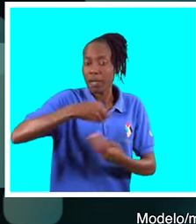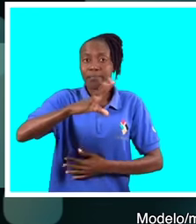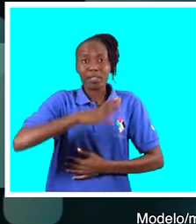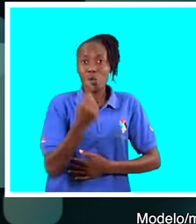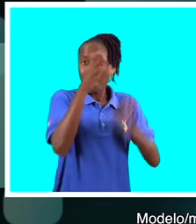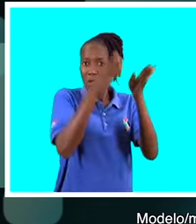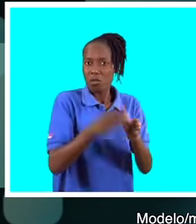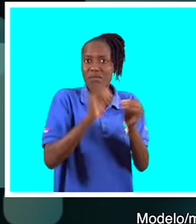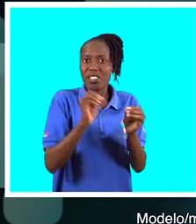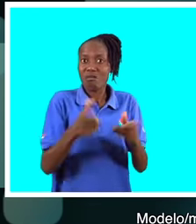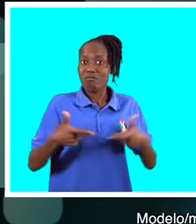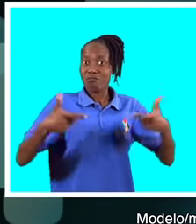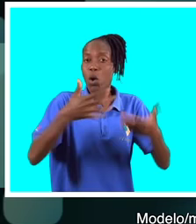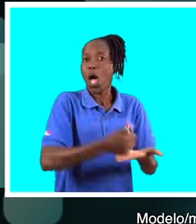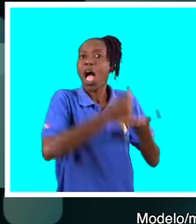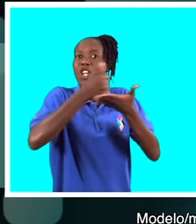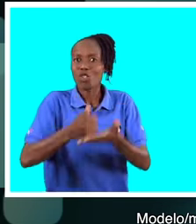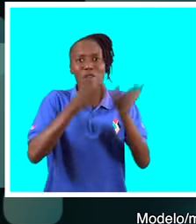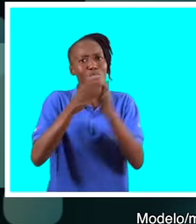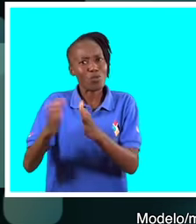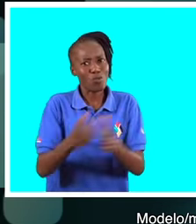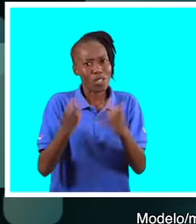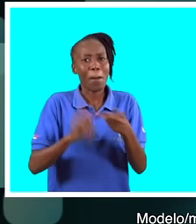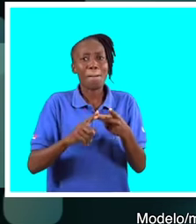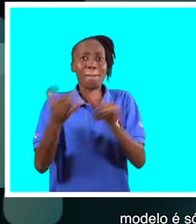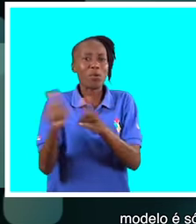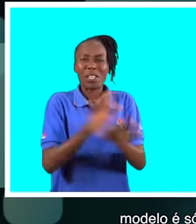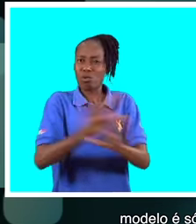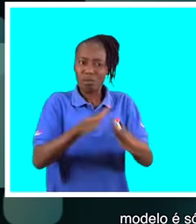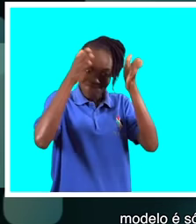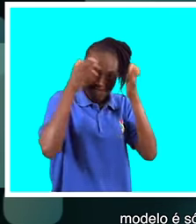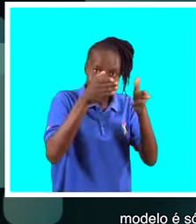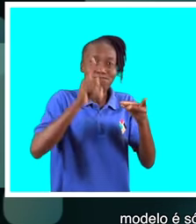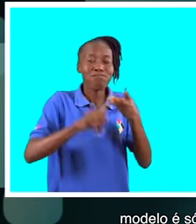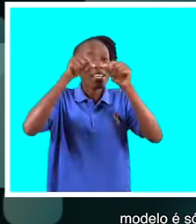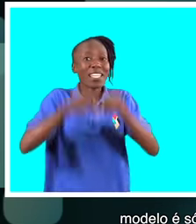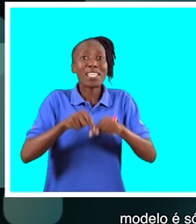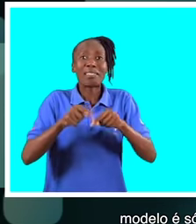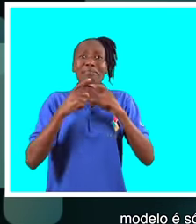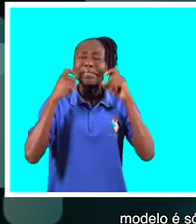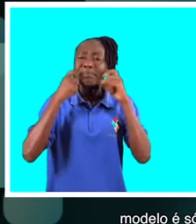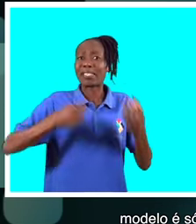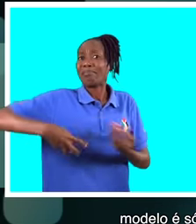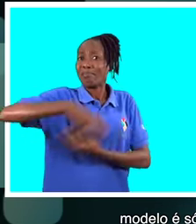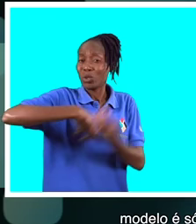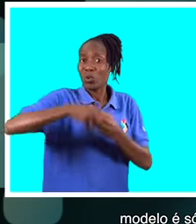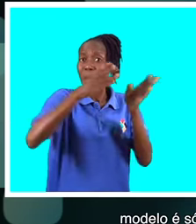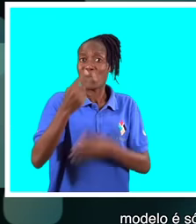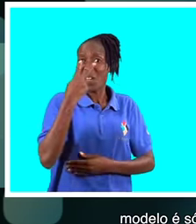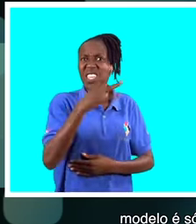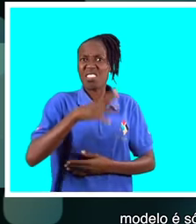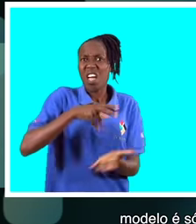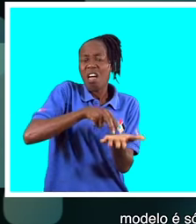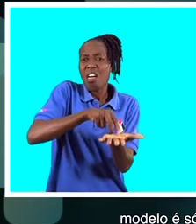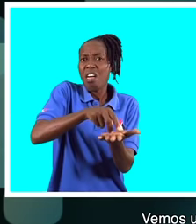e não pode misturar. Tem alguém que é para fazer protocolo? Ok, modelo é modelo, é só para isto. Enquanto nós